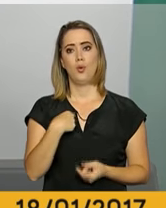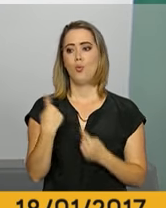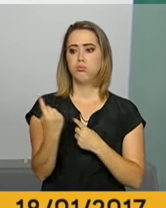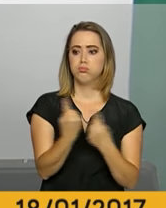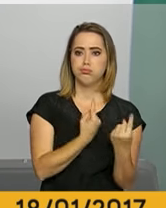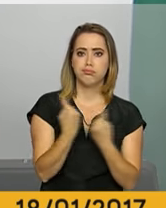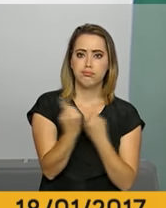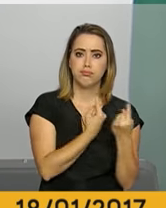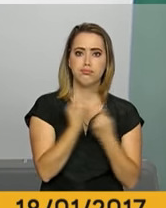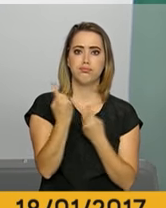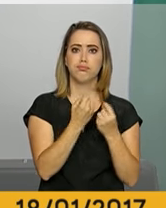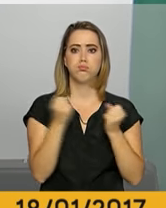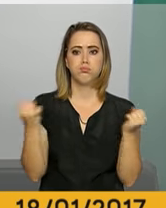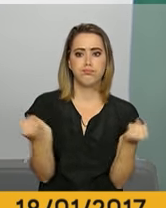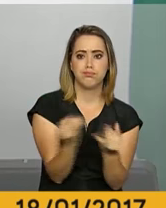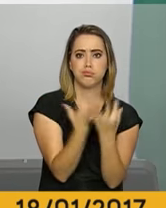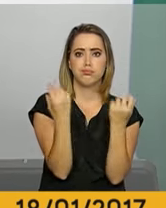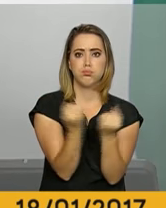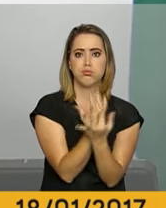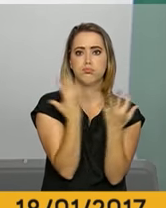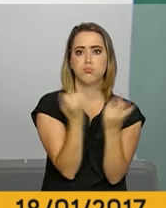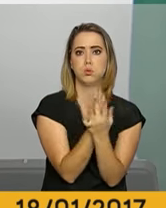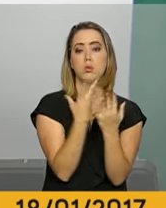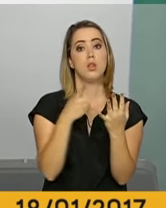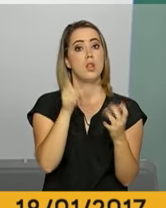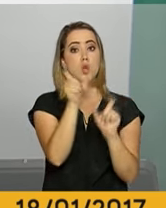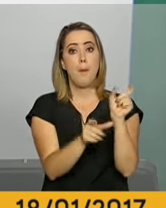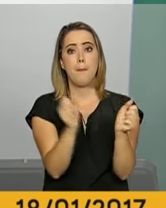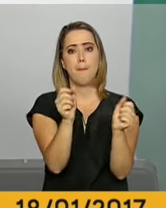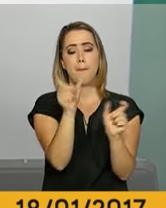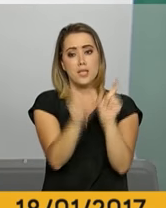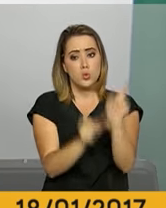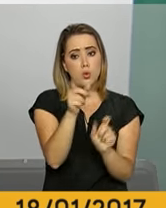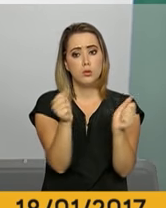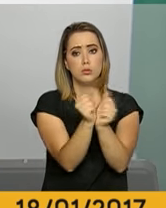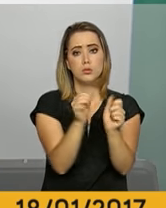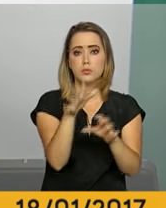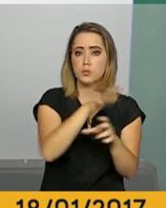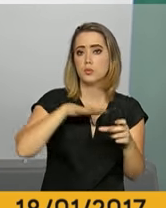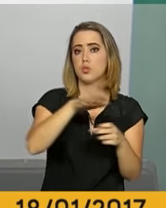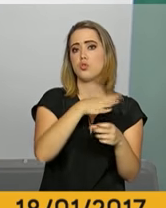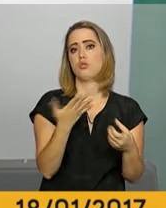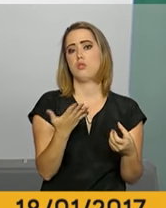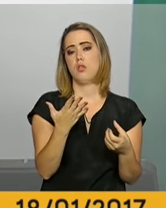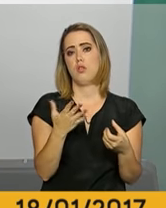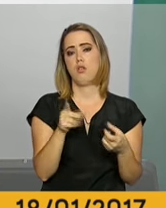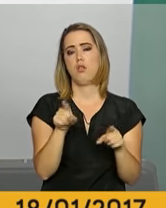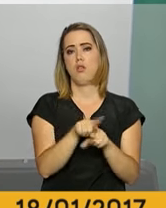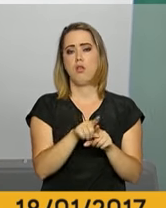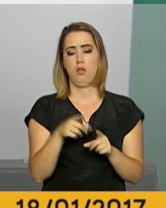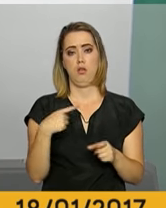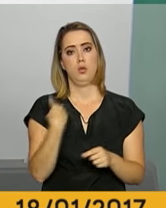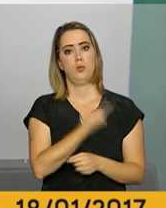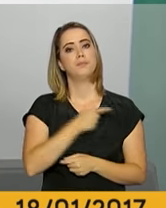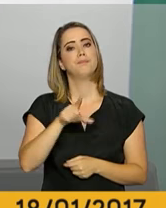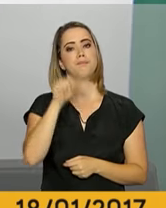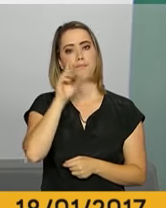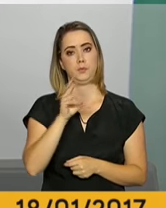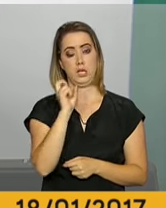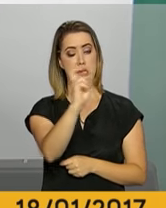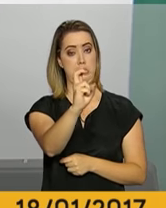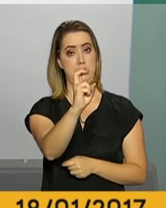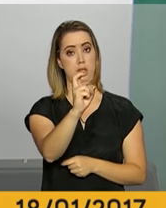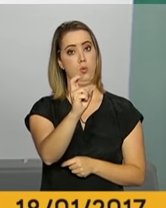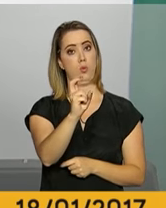superlotação dos presídios em todas as localidades. Então, o que é que se decidiu aqui? Vamos construir 5 presídios